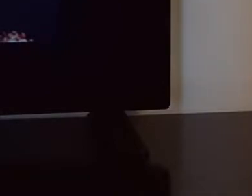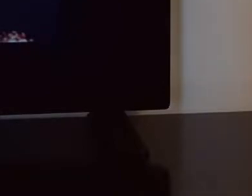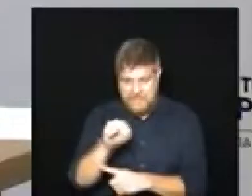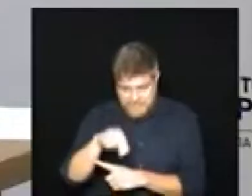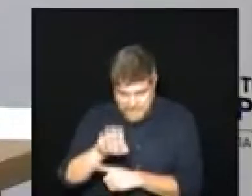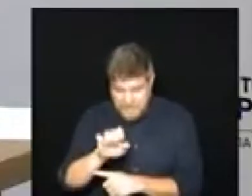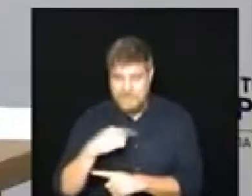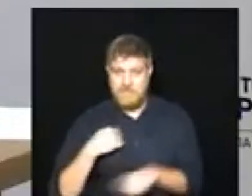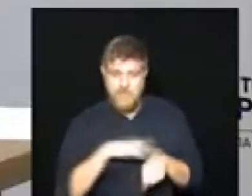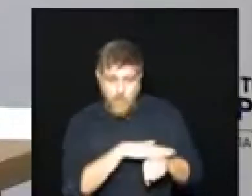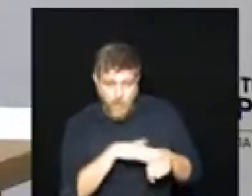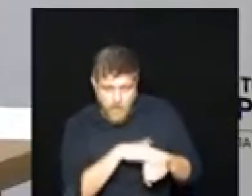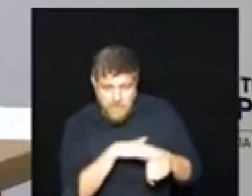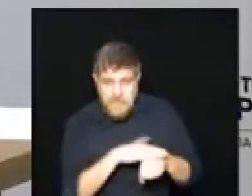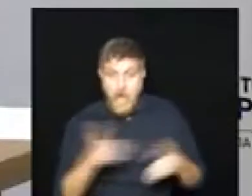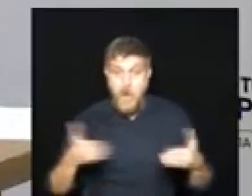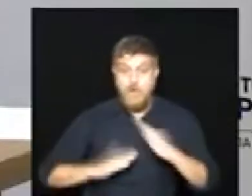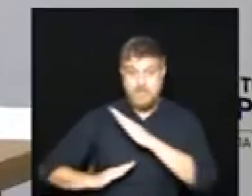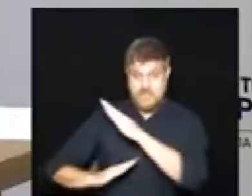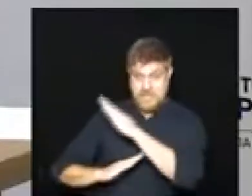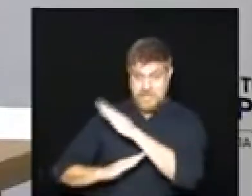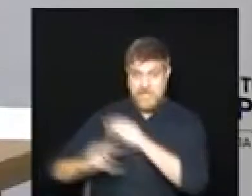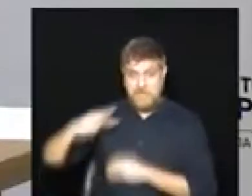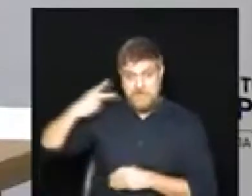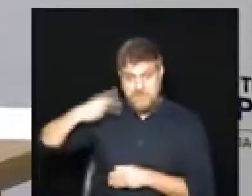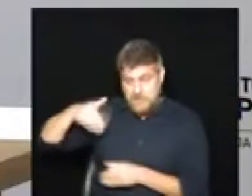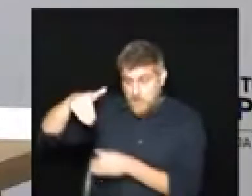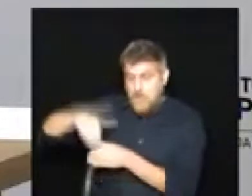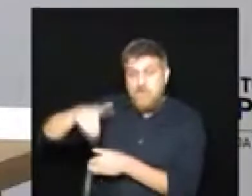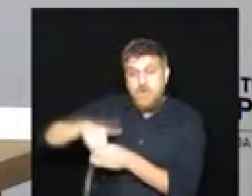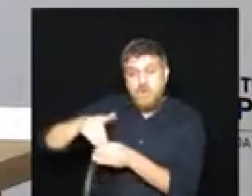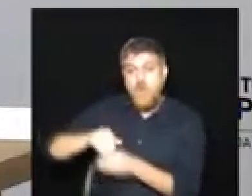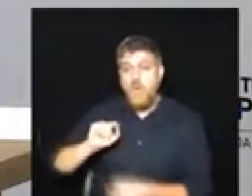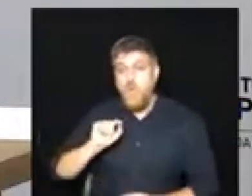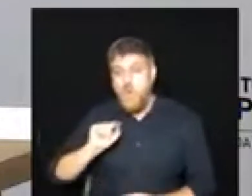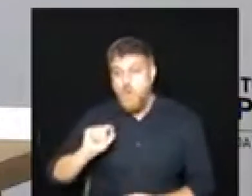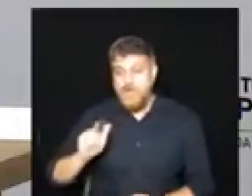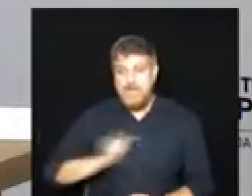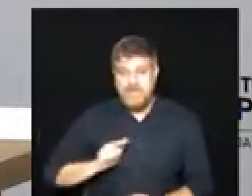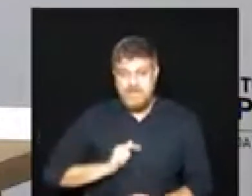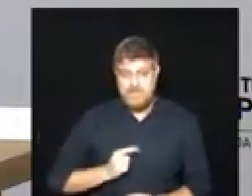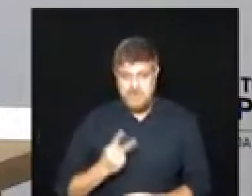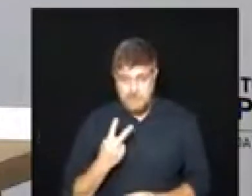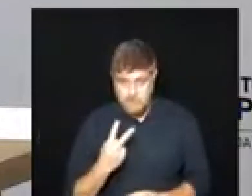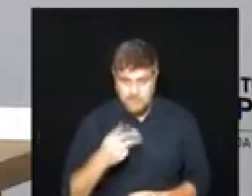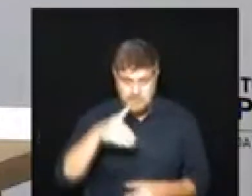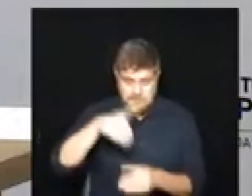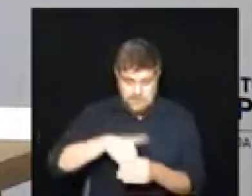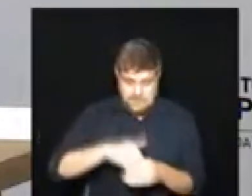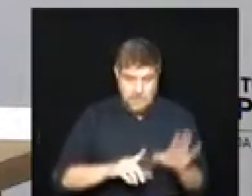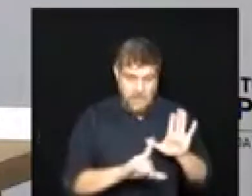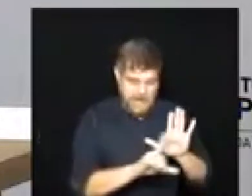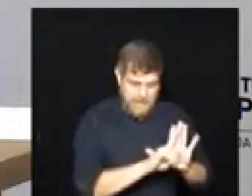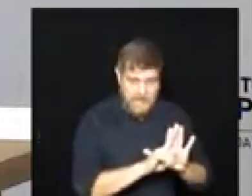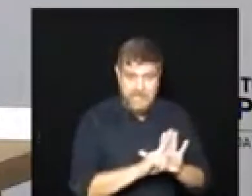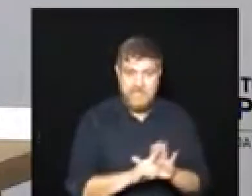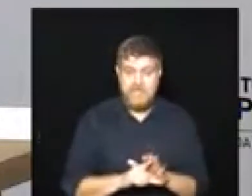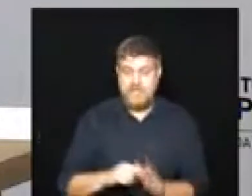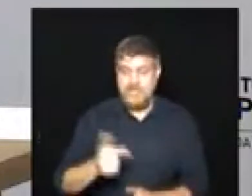Executivo. Hoje a Câmara votou a modificação, votou em duas votações, eu já estou sancionando